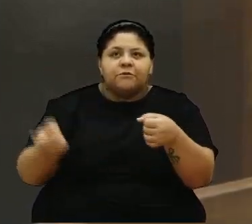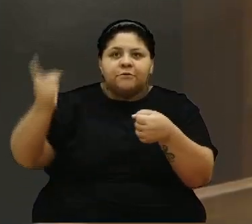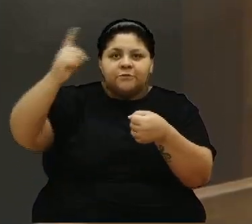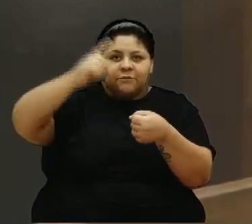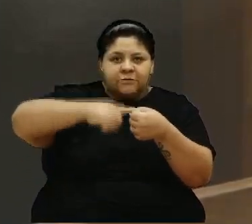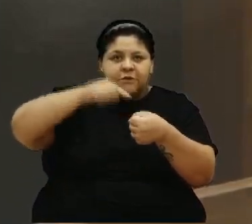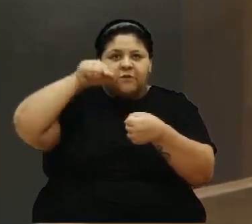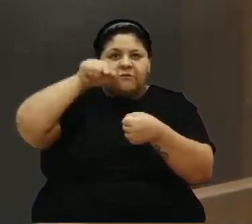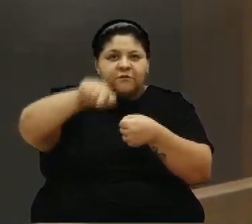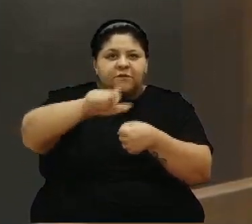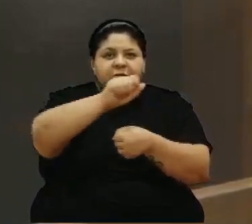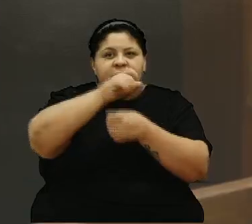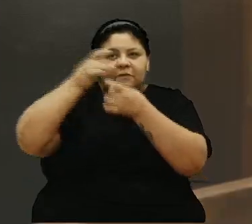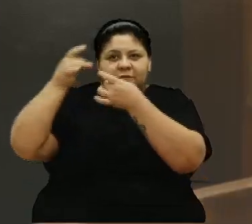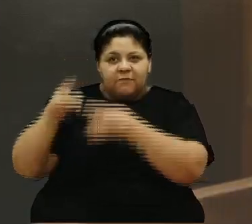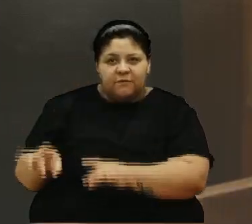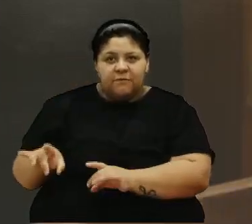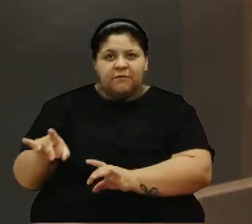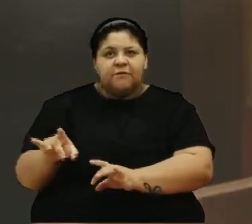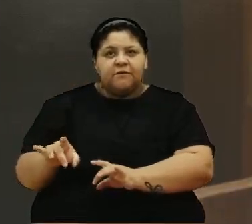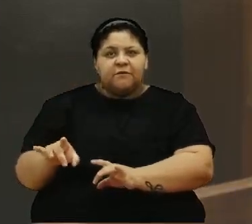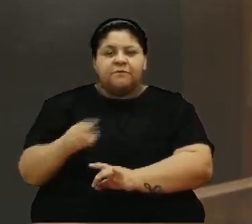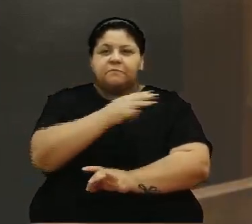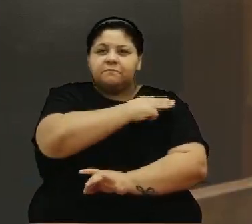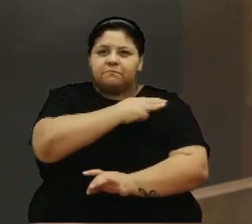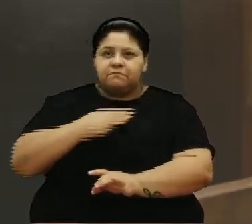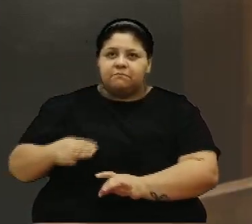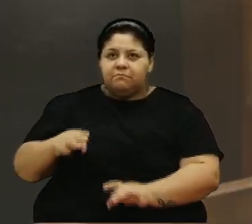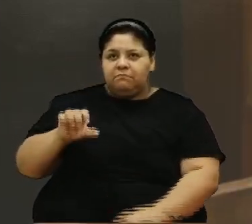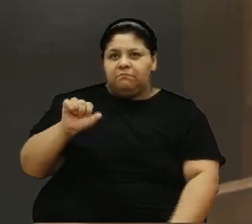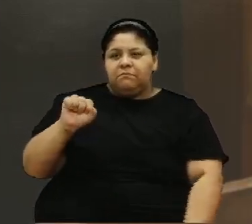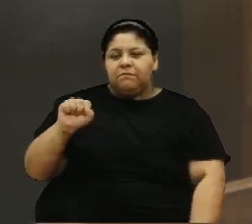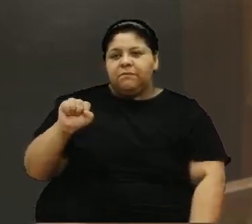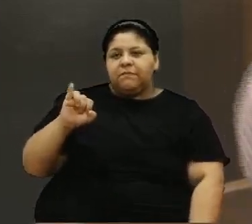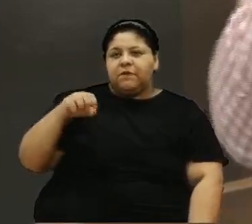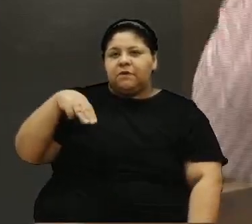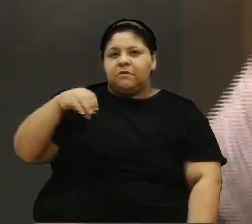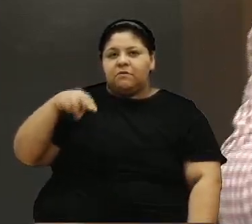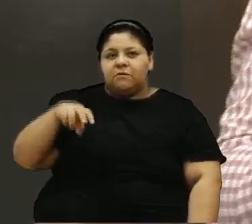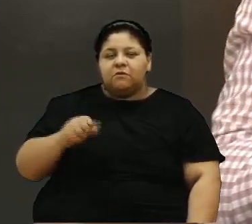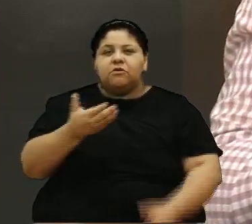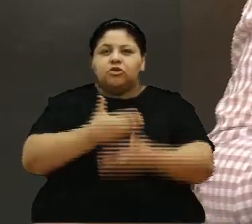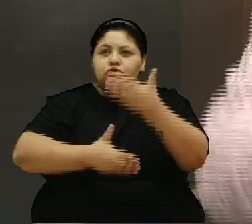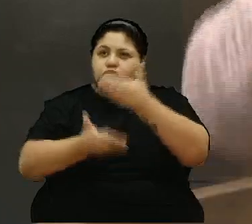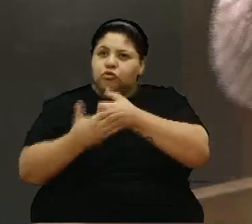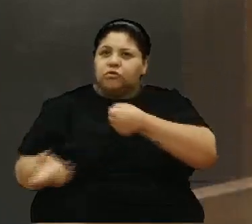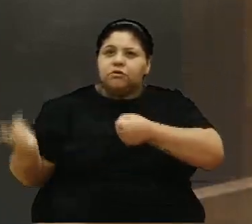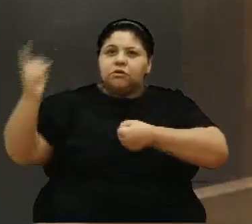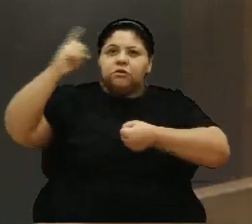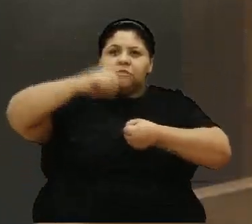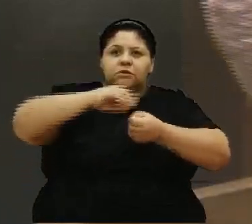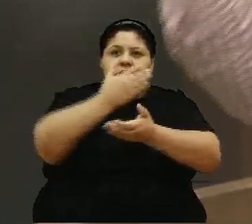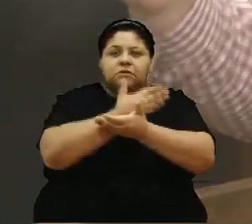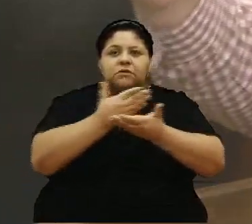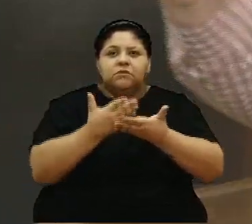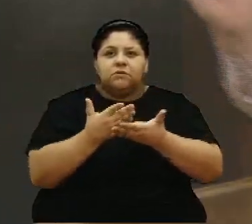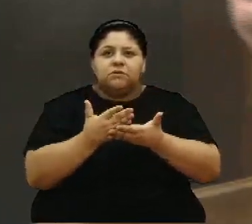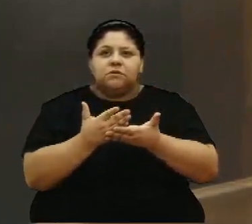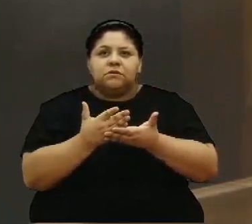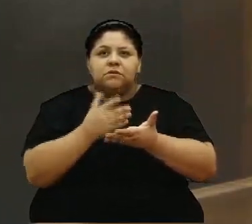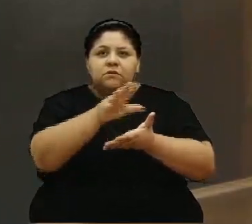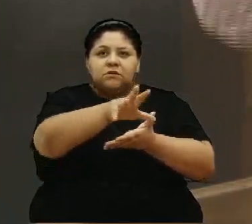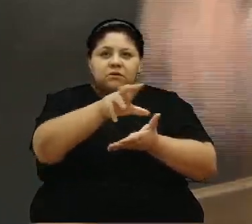você que está lesado. E aí disse a ministra Simone Tebet, o que ela falou? Todos serão ressarcidos a partir da apreensão de bens